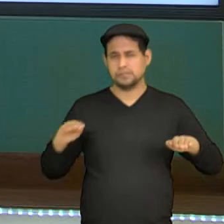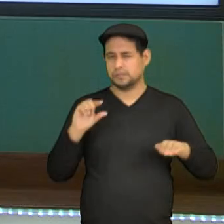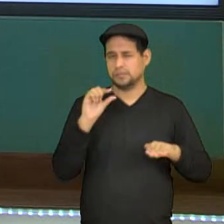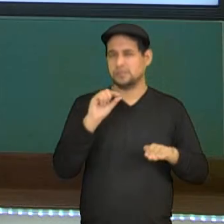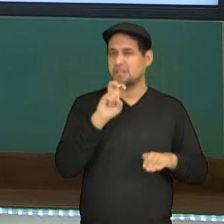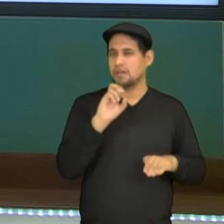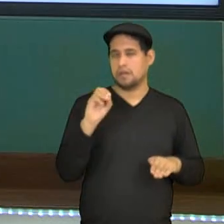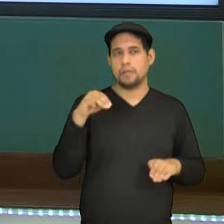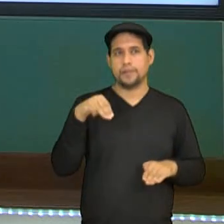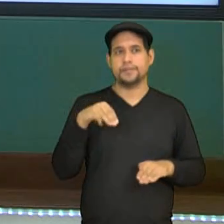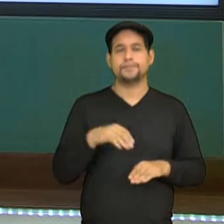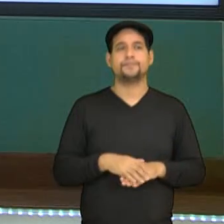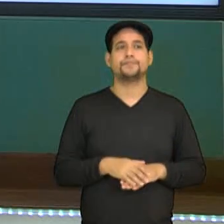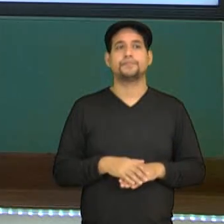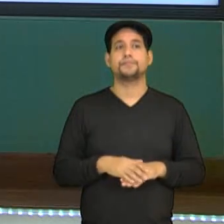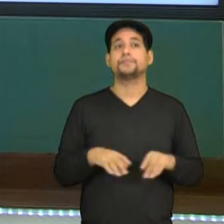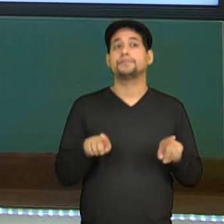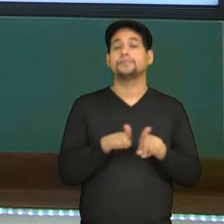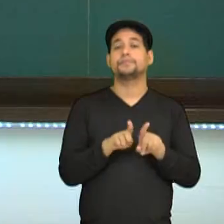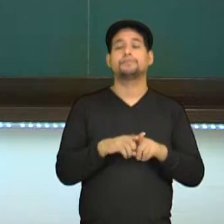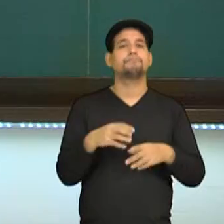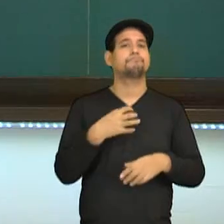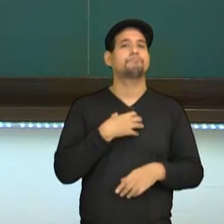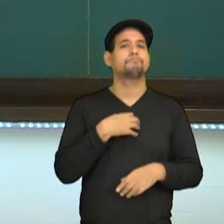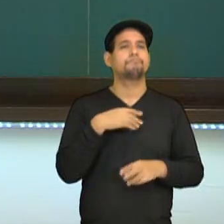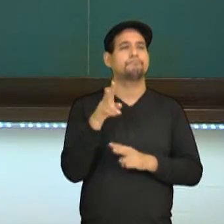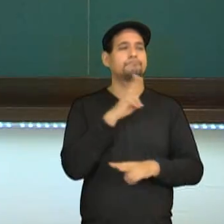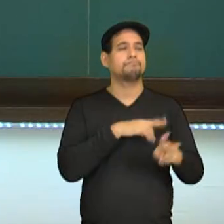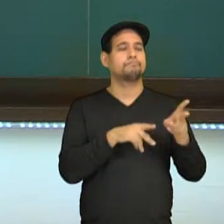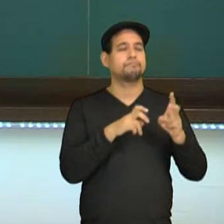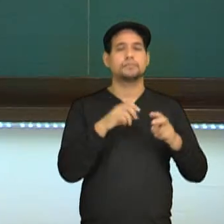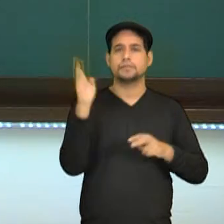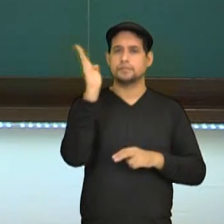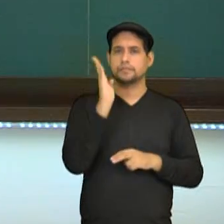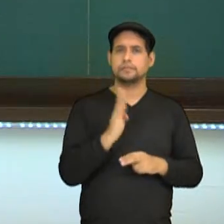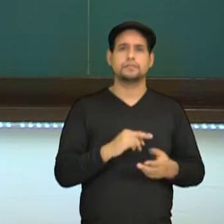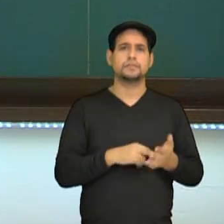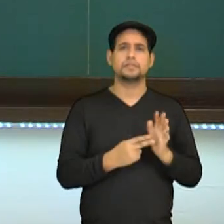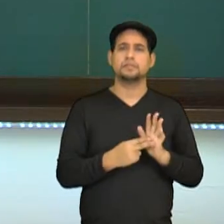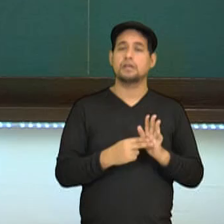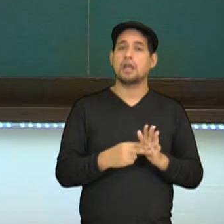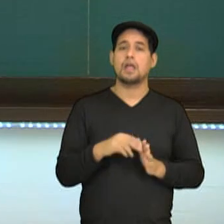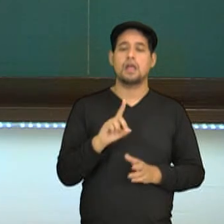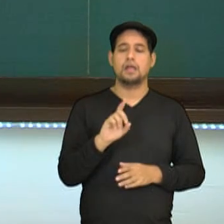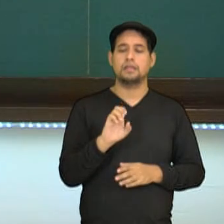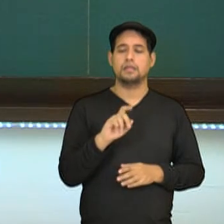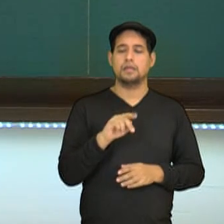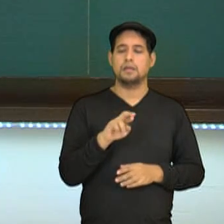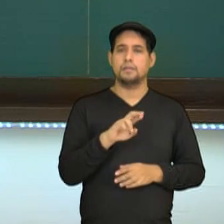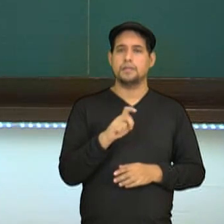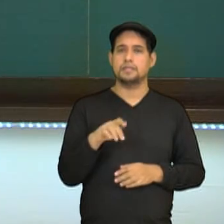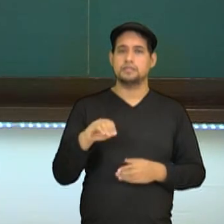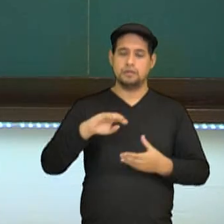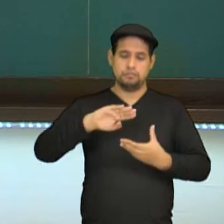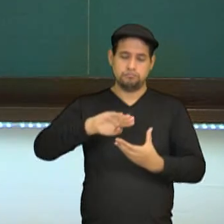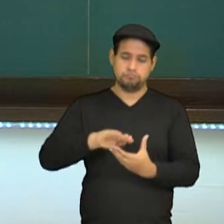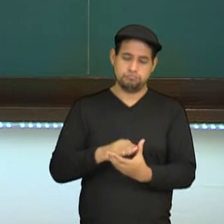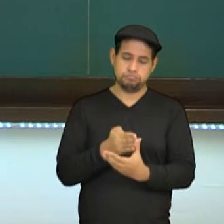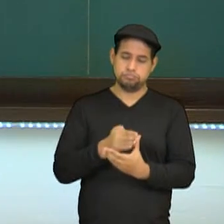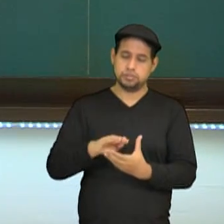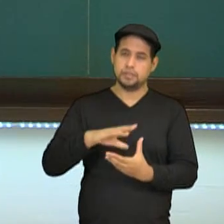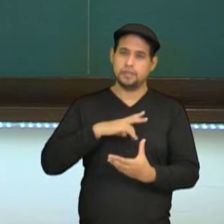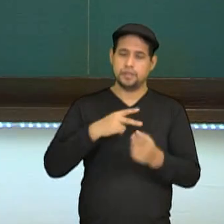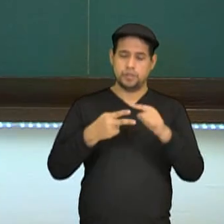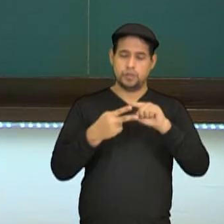de 500 metros. Outra situação visível no Brasil é a questão da depressão. A depressão existem de